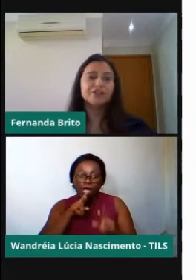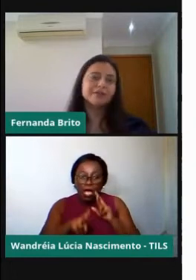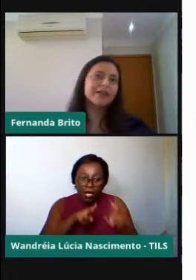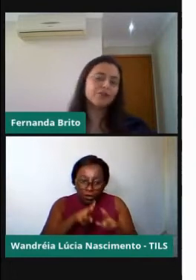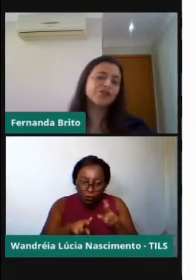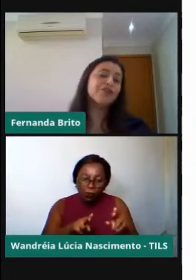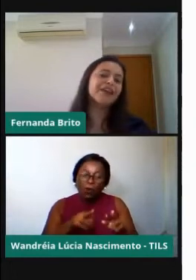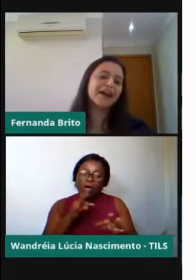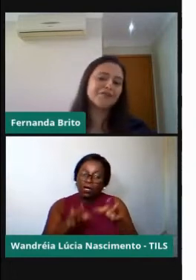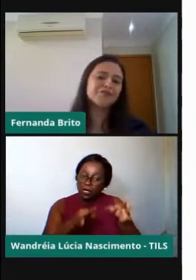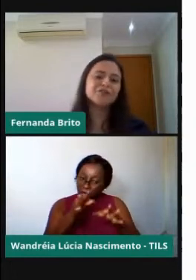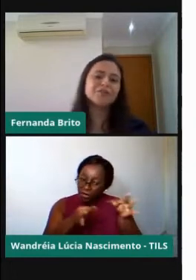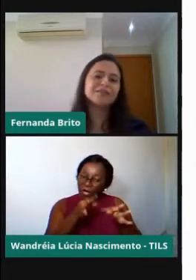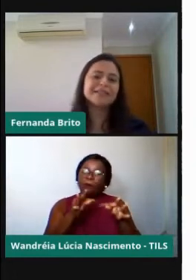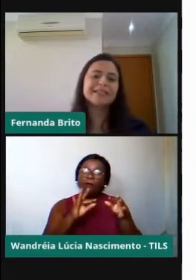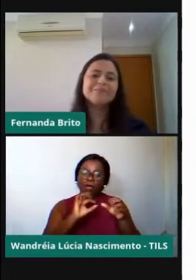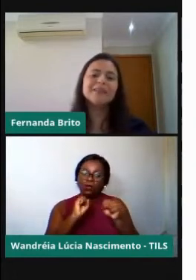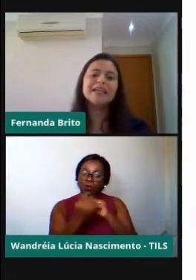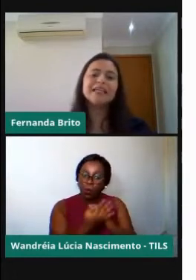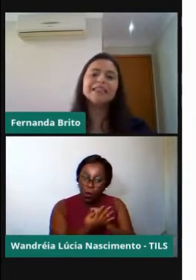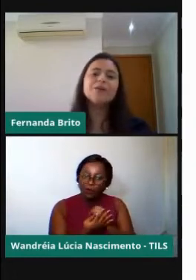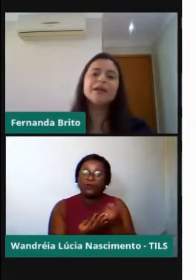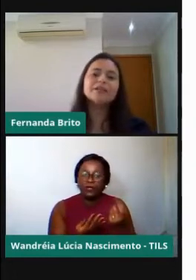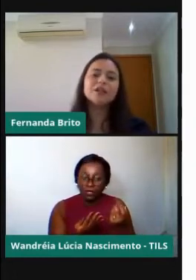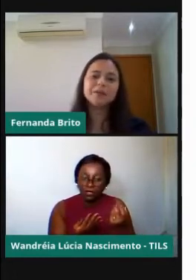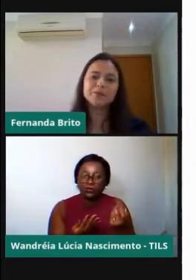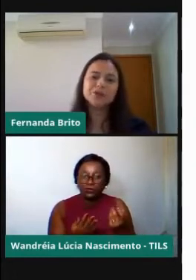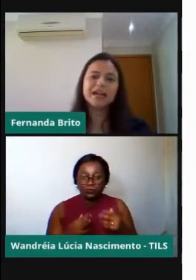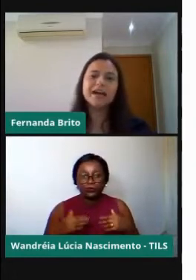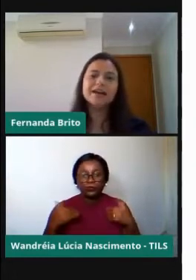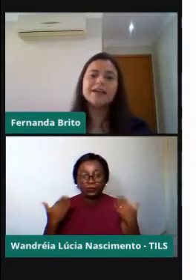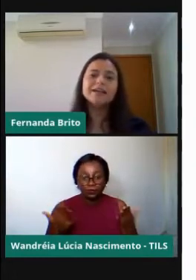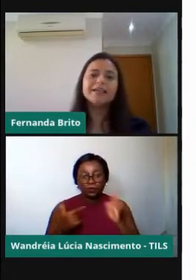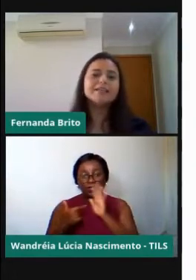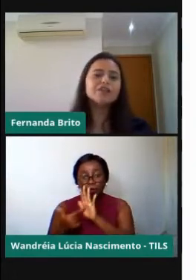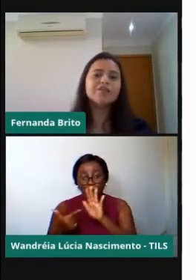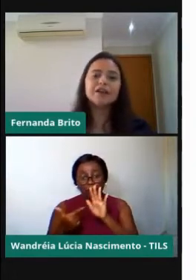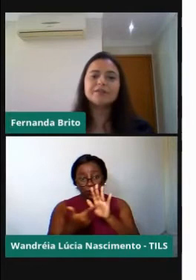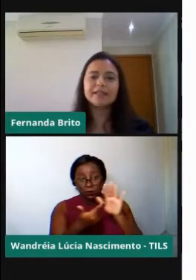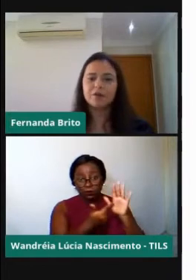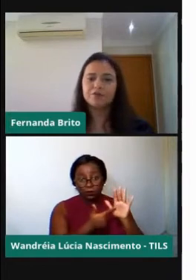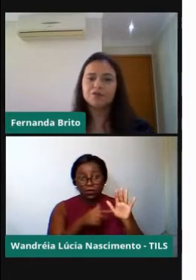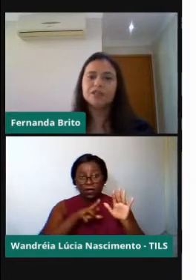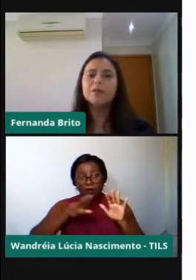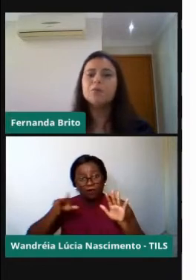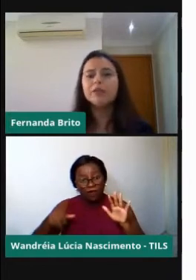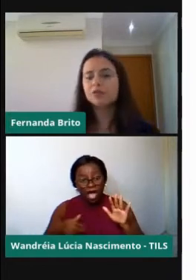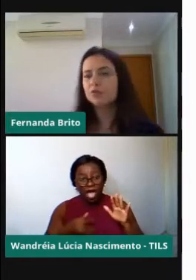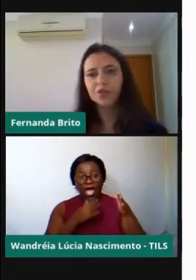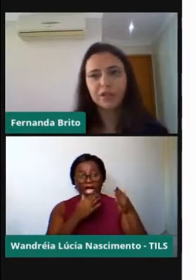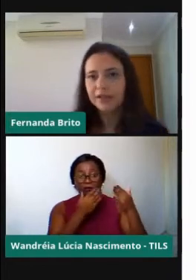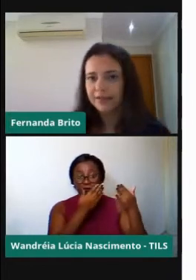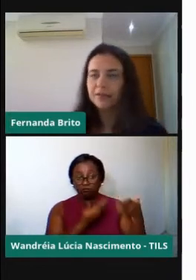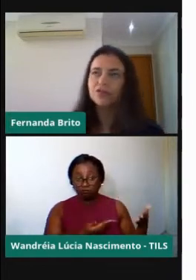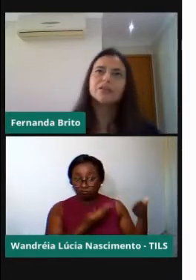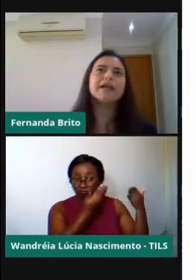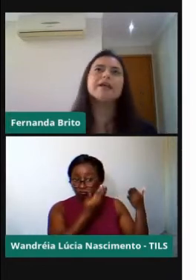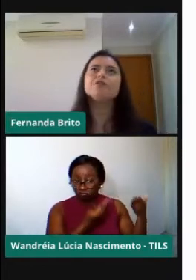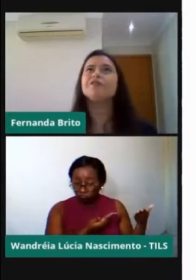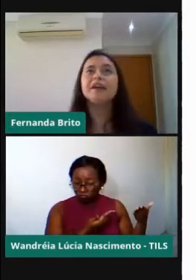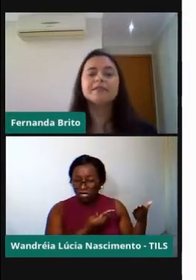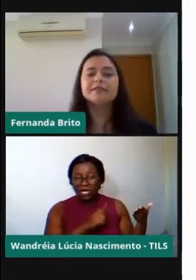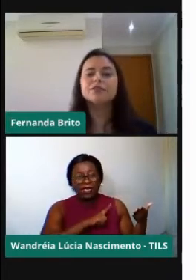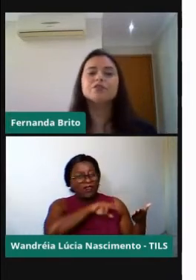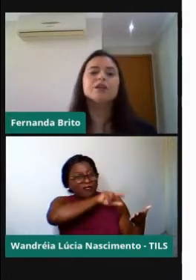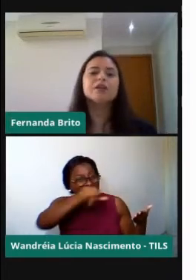Covid-19, né, quantificável, digamos assim. Então, é só para mostrar que existem vários alvos, e que muitas substâncias,